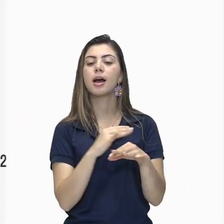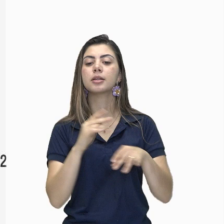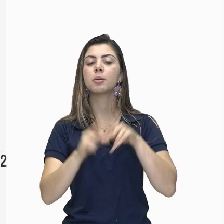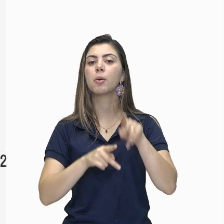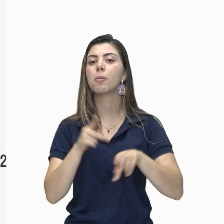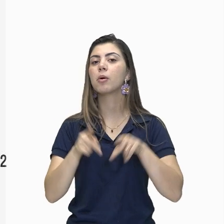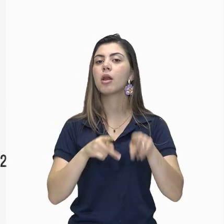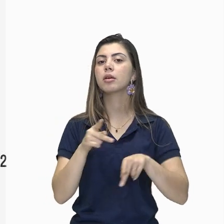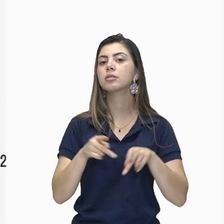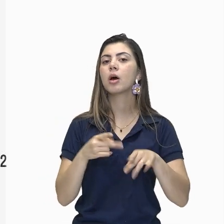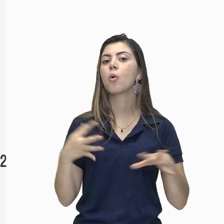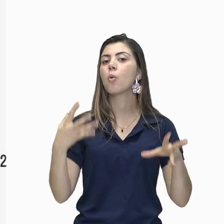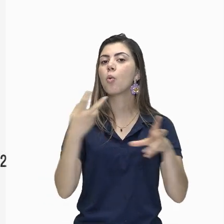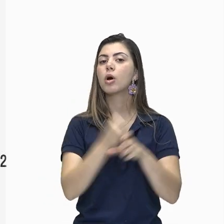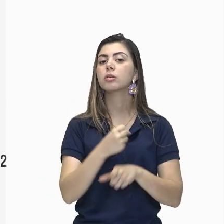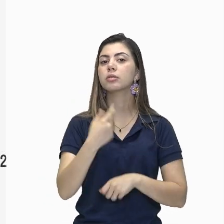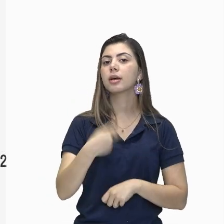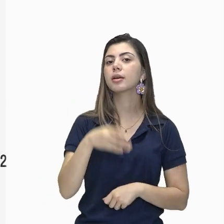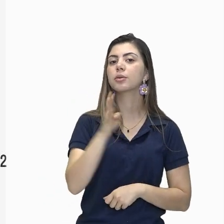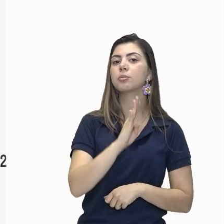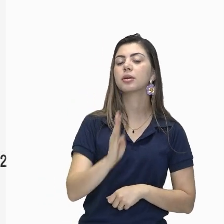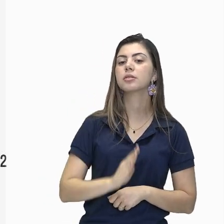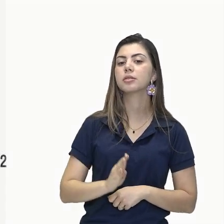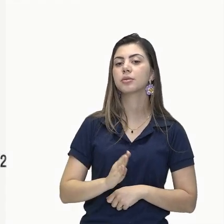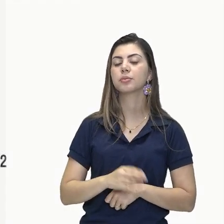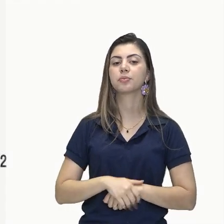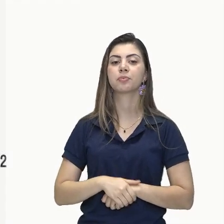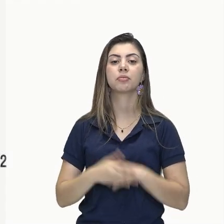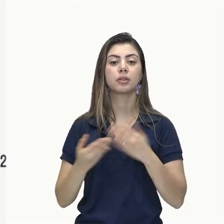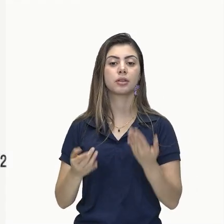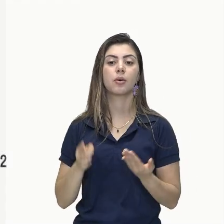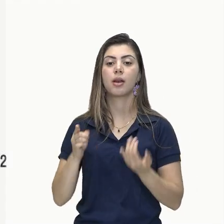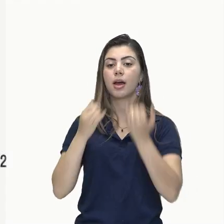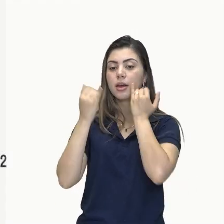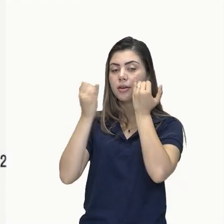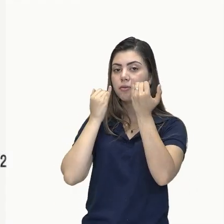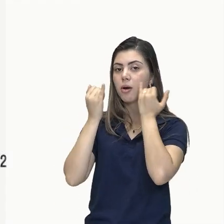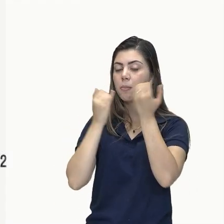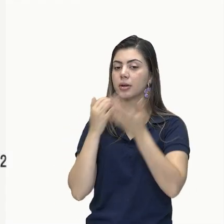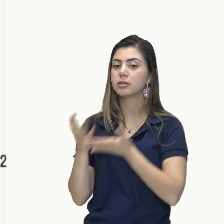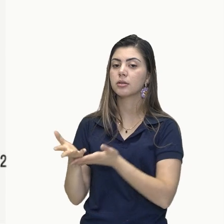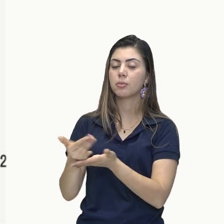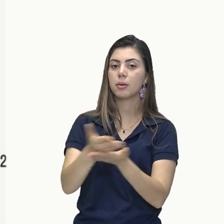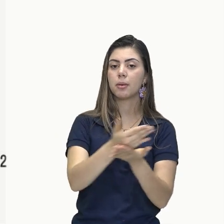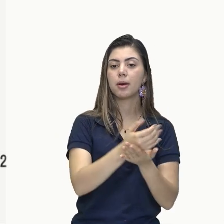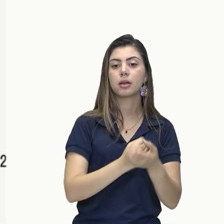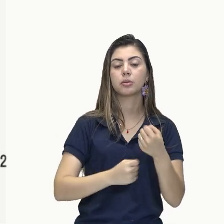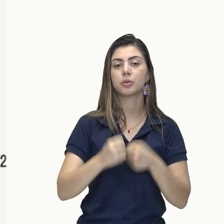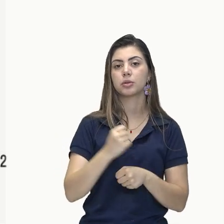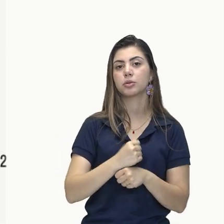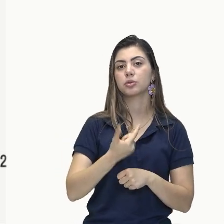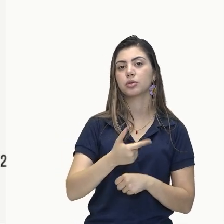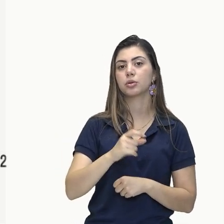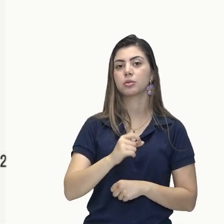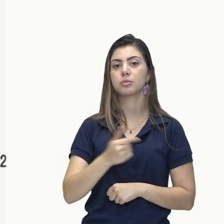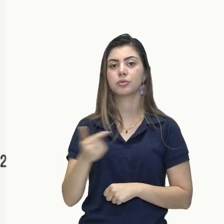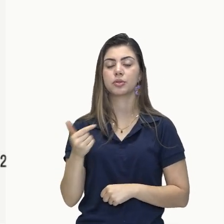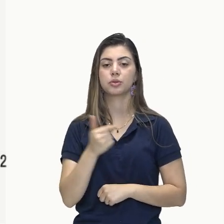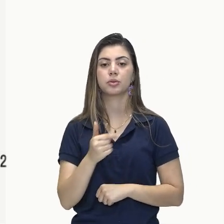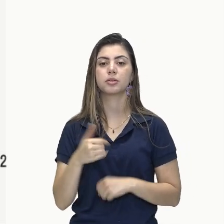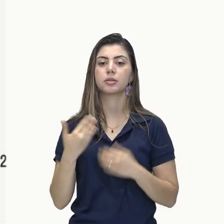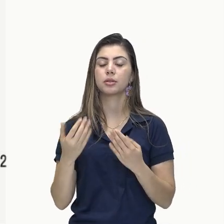no território brasileiro, de acordo com os dados do IBGE do ano de 2022. Então, o grau